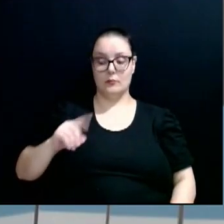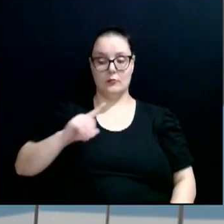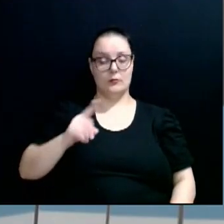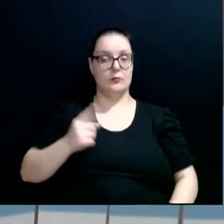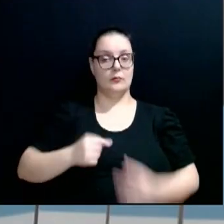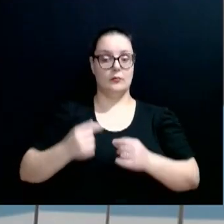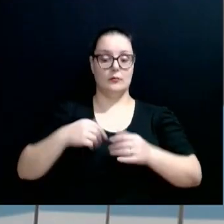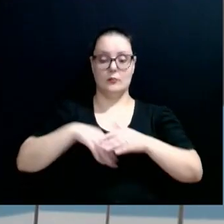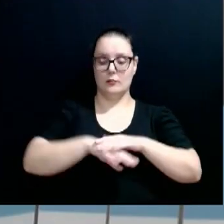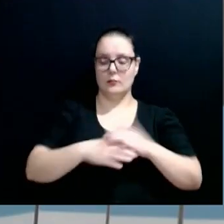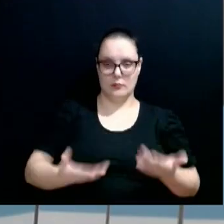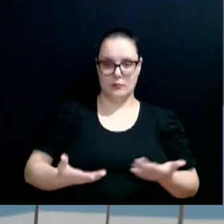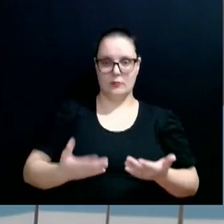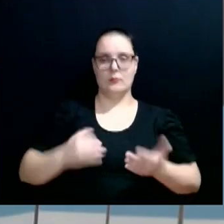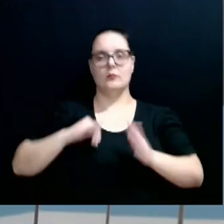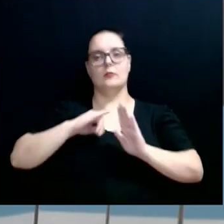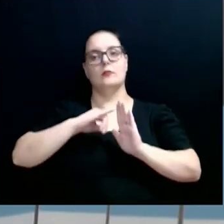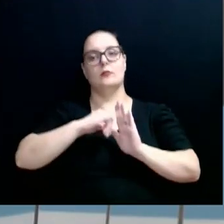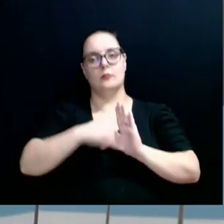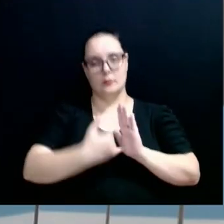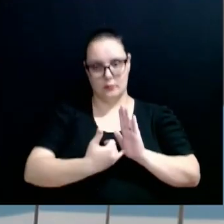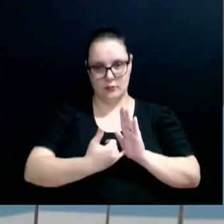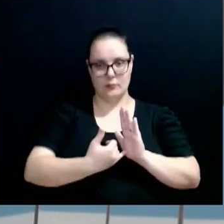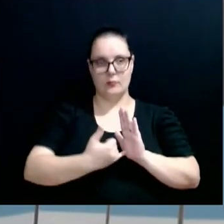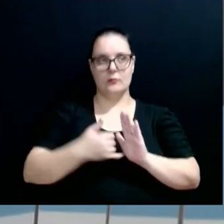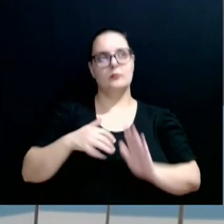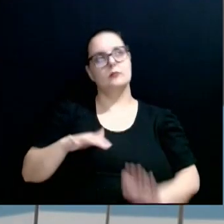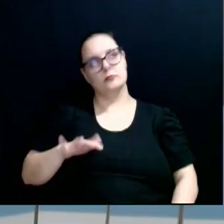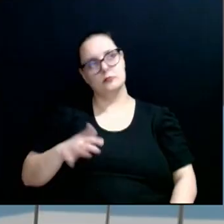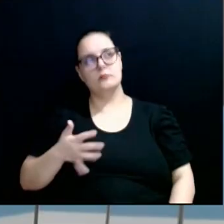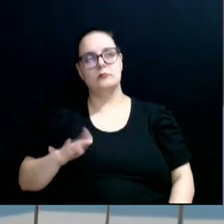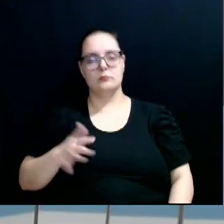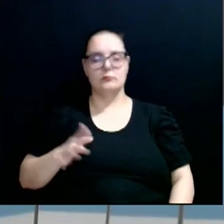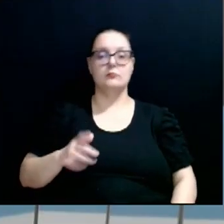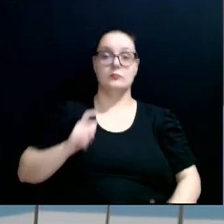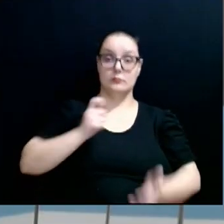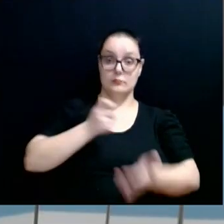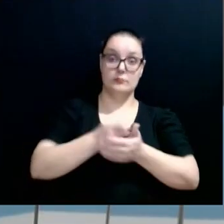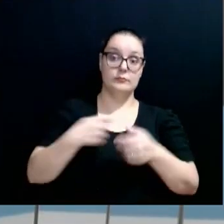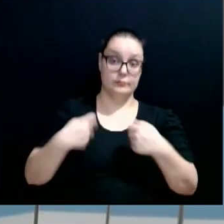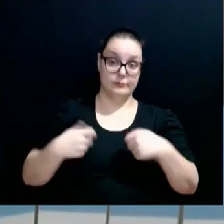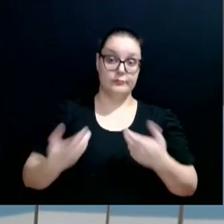com juros razoáveis, mas você tem que pagar, né? E o